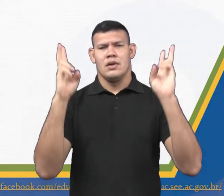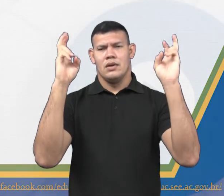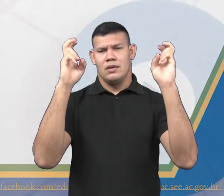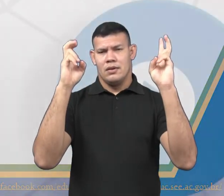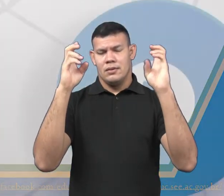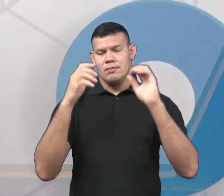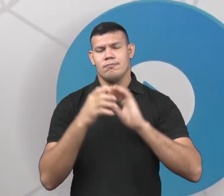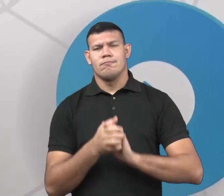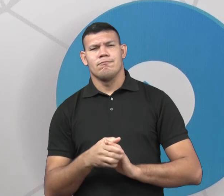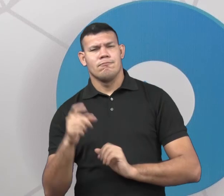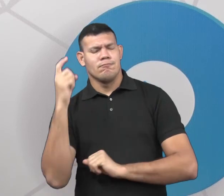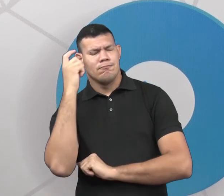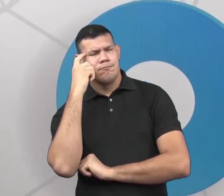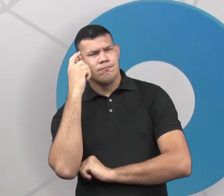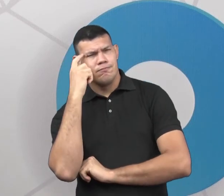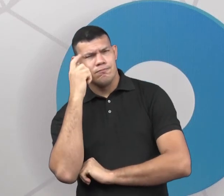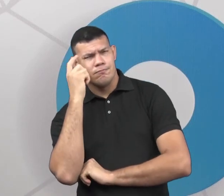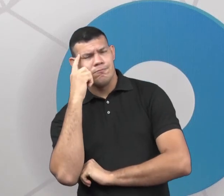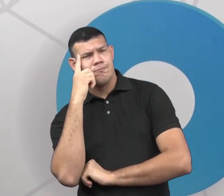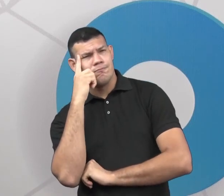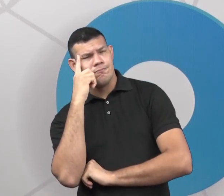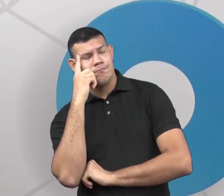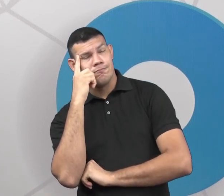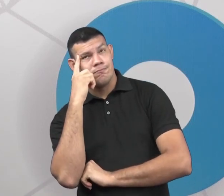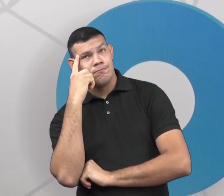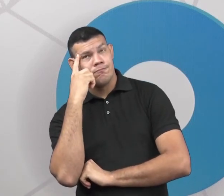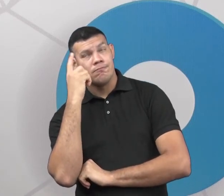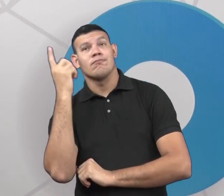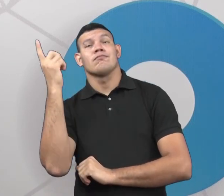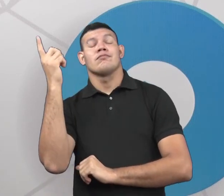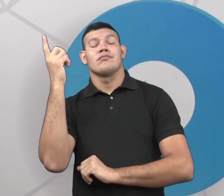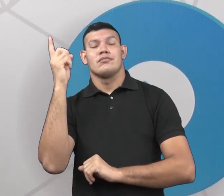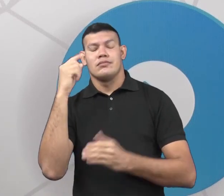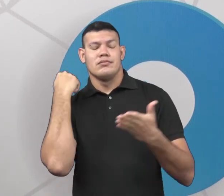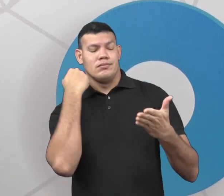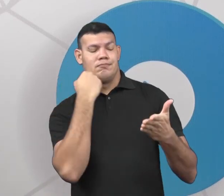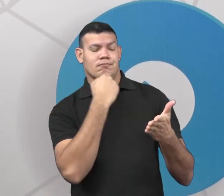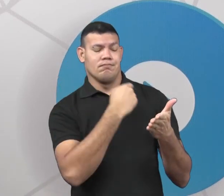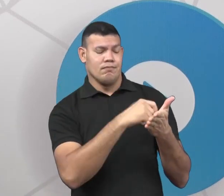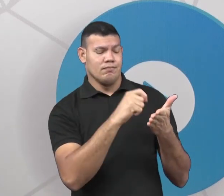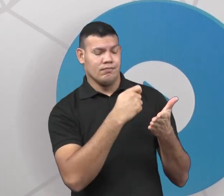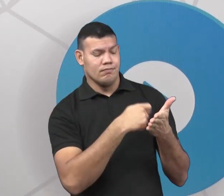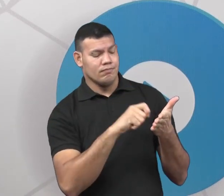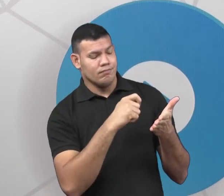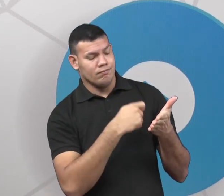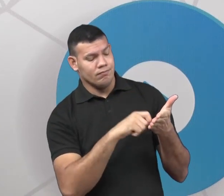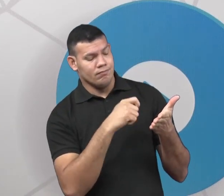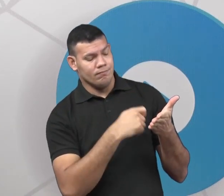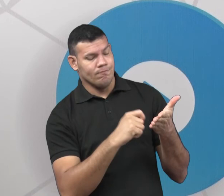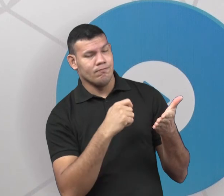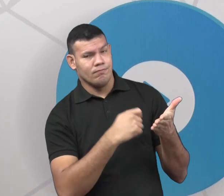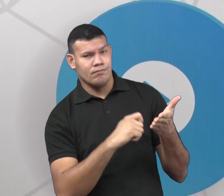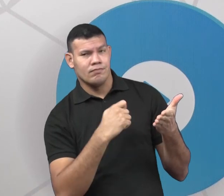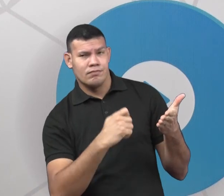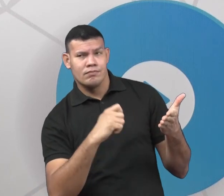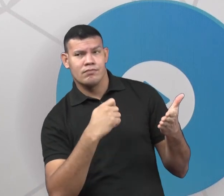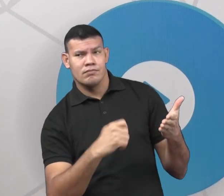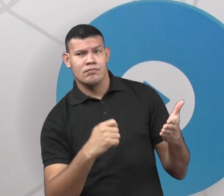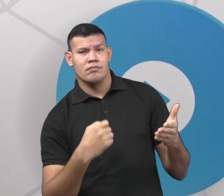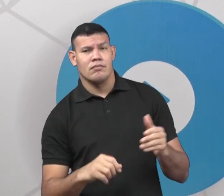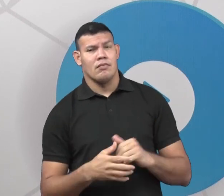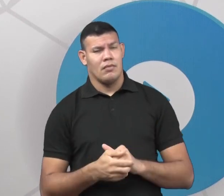feita uma tese, ou seja, uma ideia a ser defendida por esse escritor. No